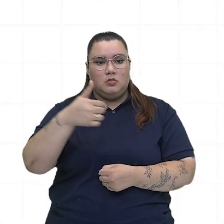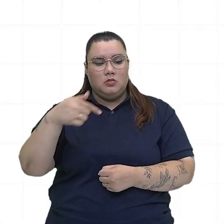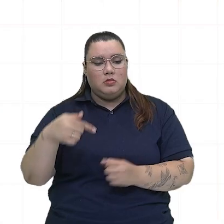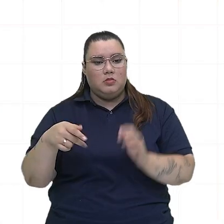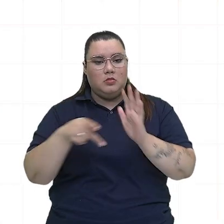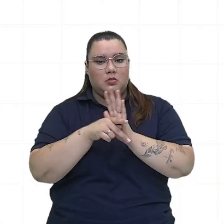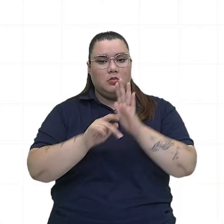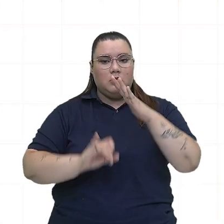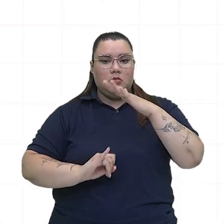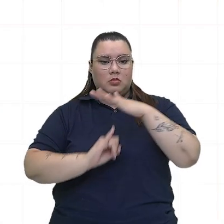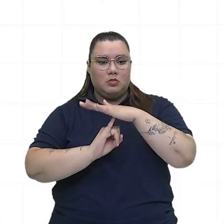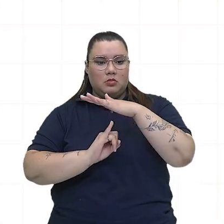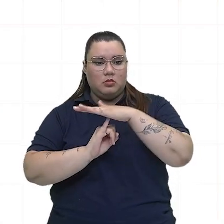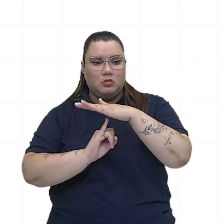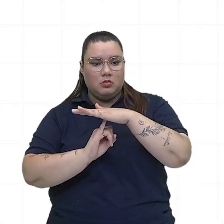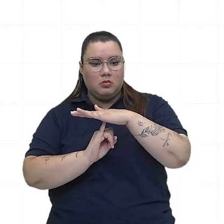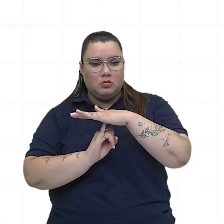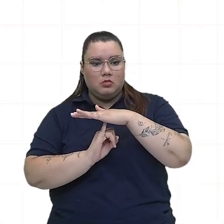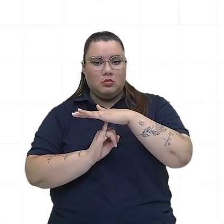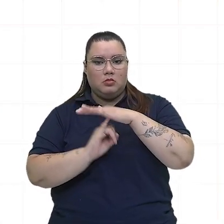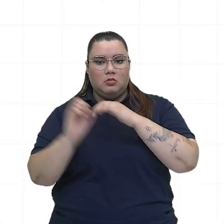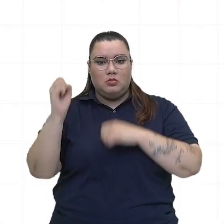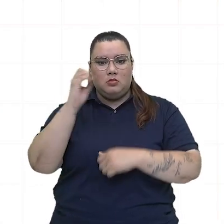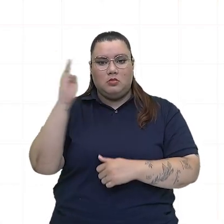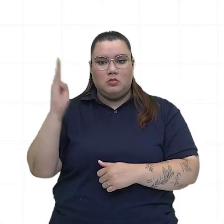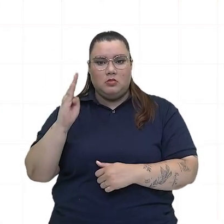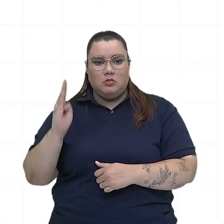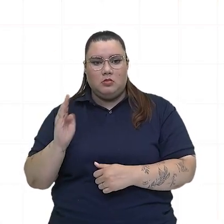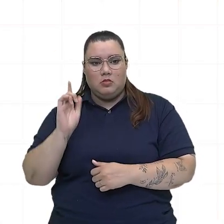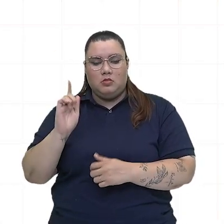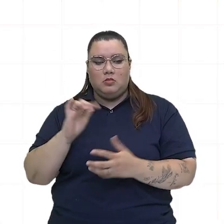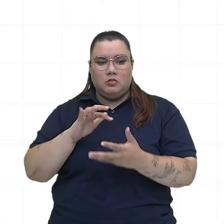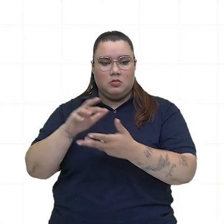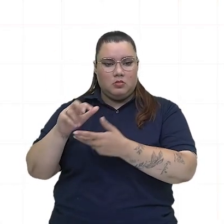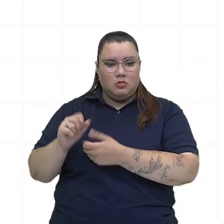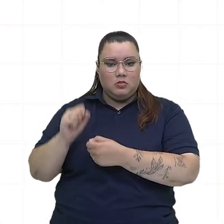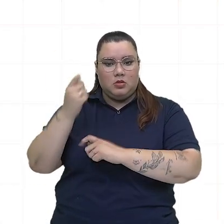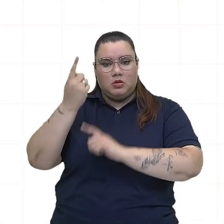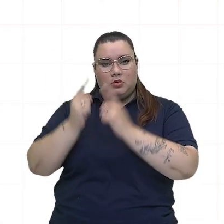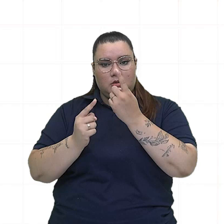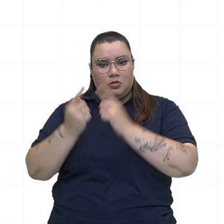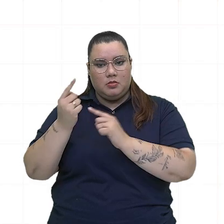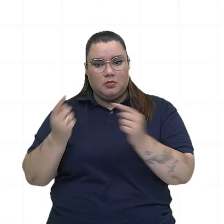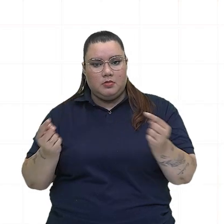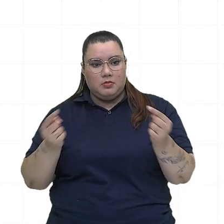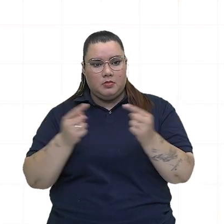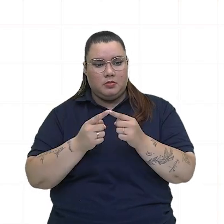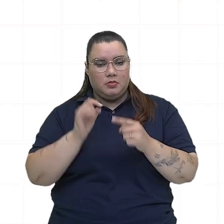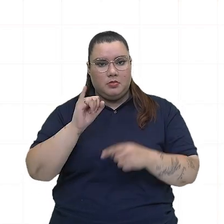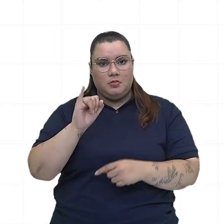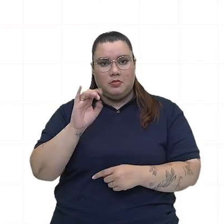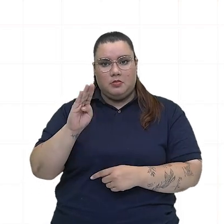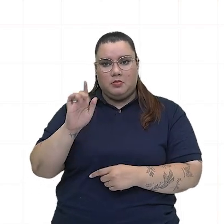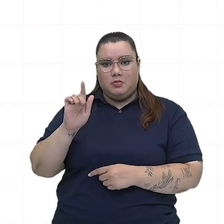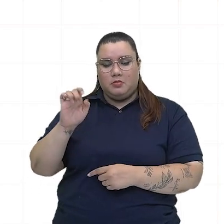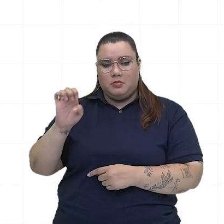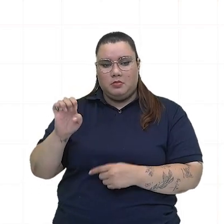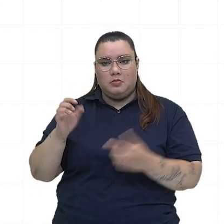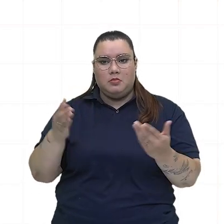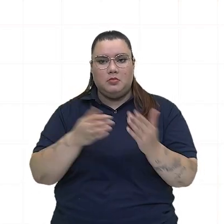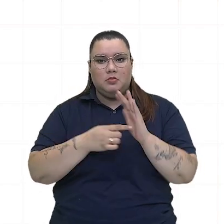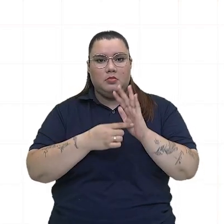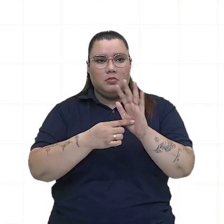IBGE, Instituto Brasileiro de Geografia e Estatísticas. Então, vamos a